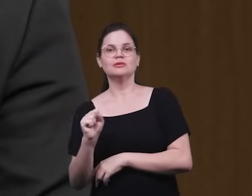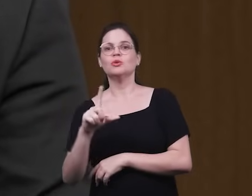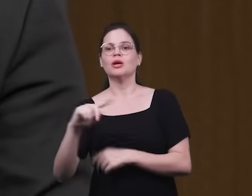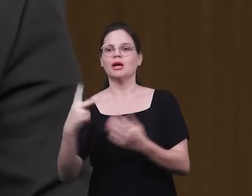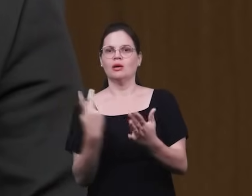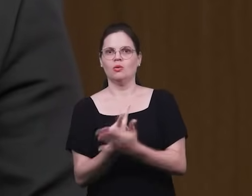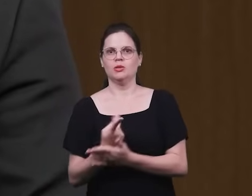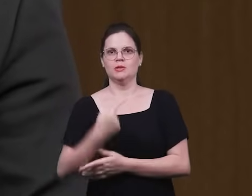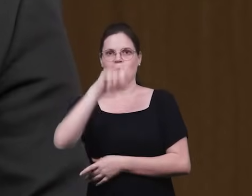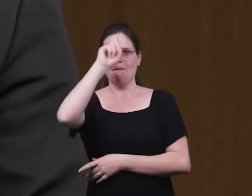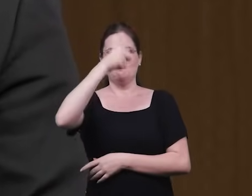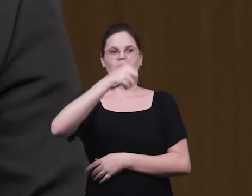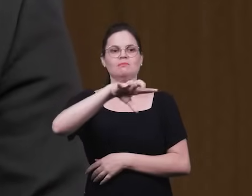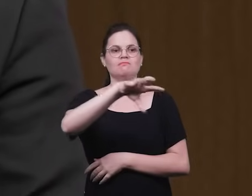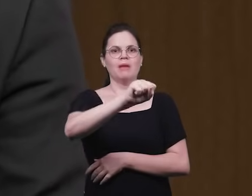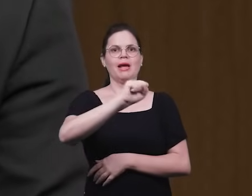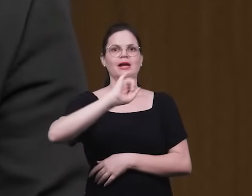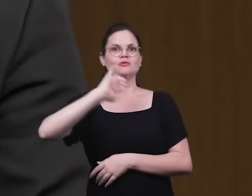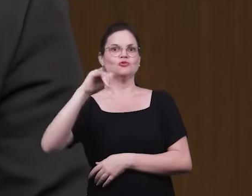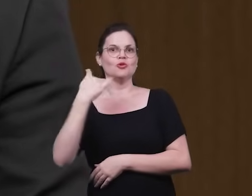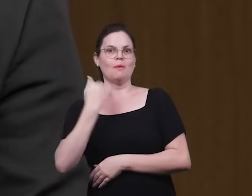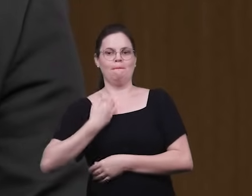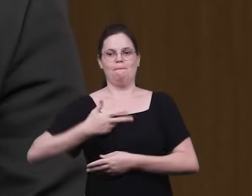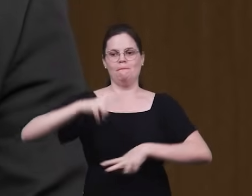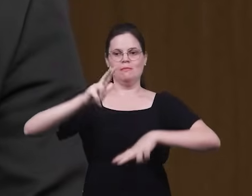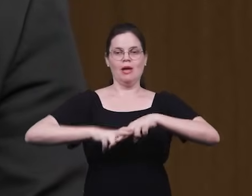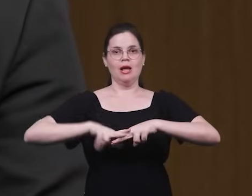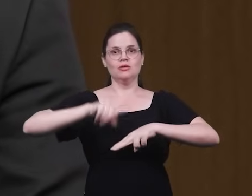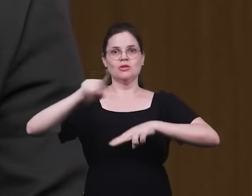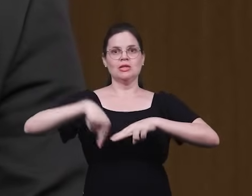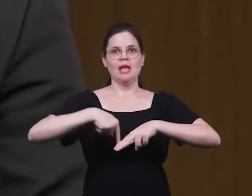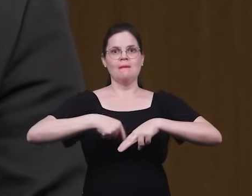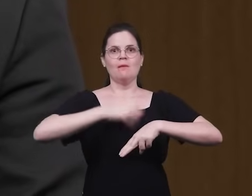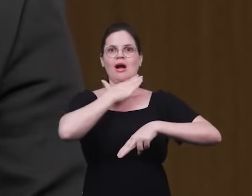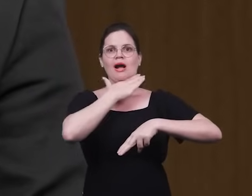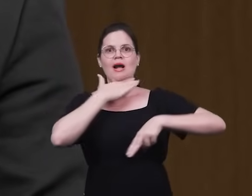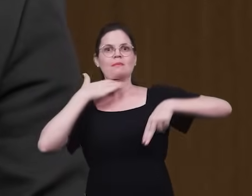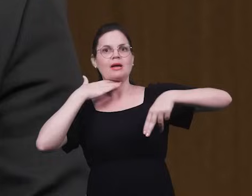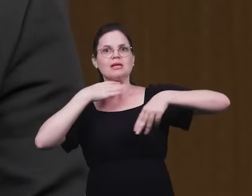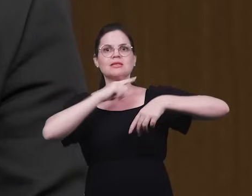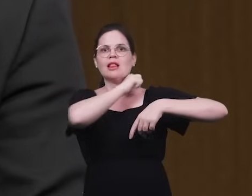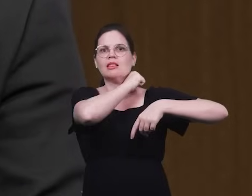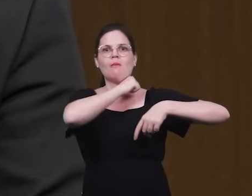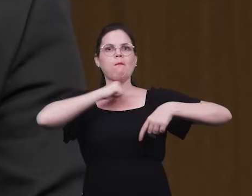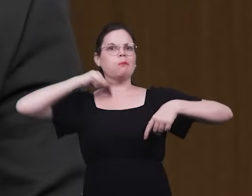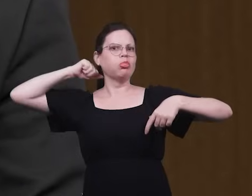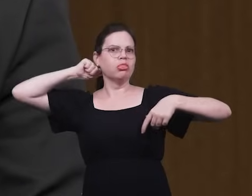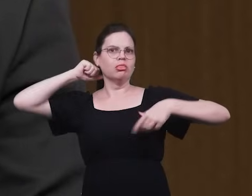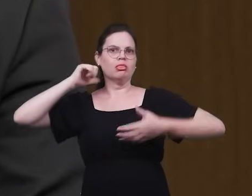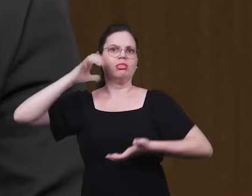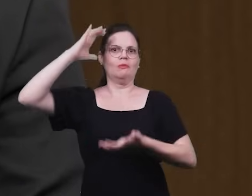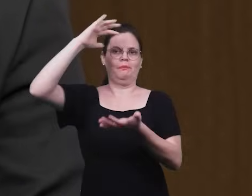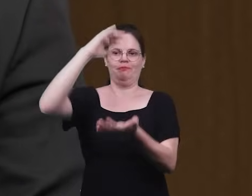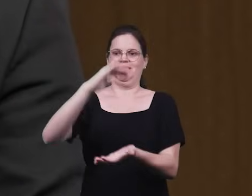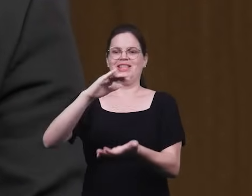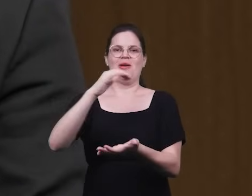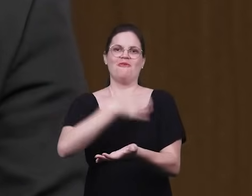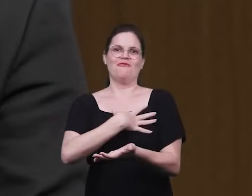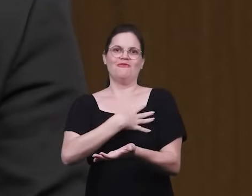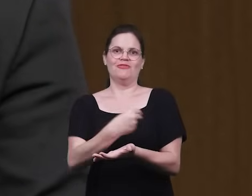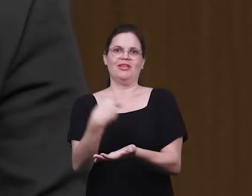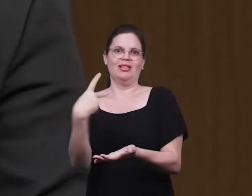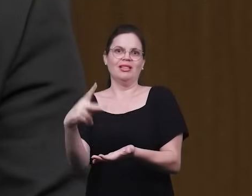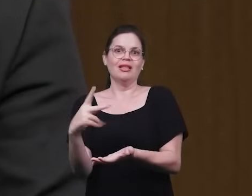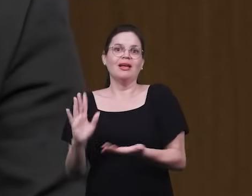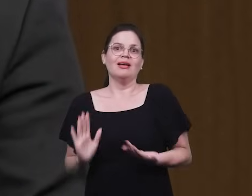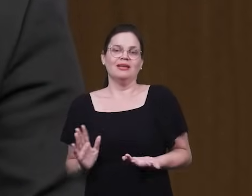da da família né então nós vemos que em todo tempo Deus Prepara os profetas para trazer a